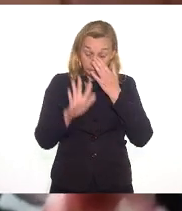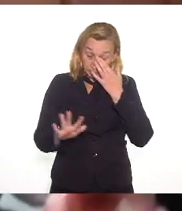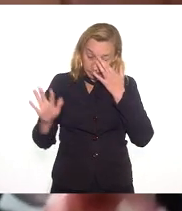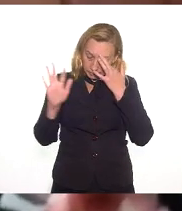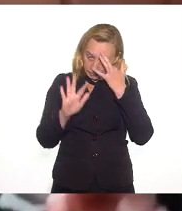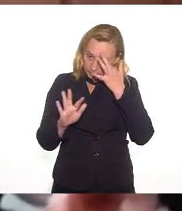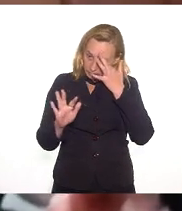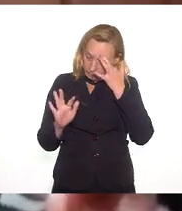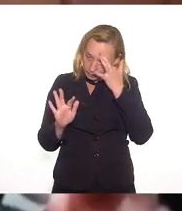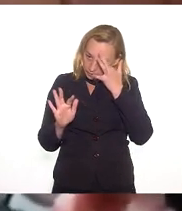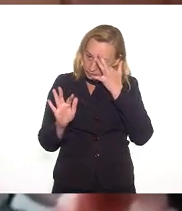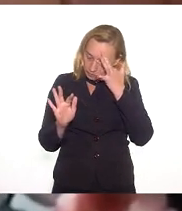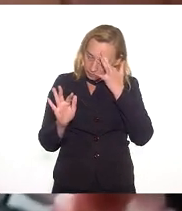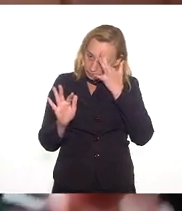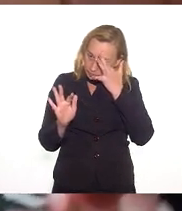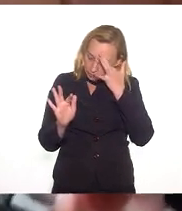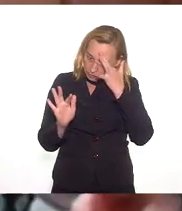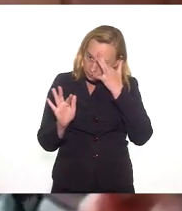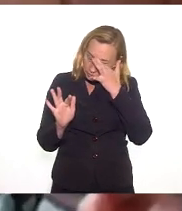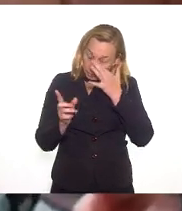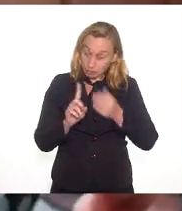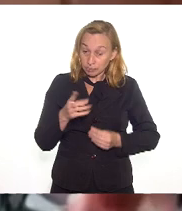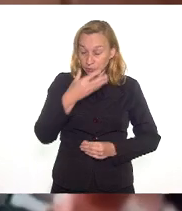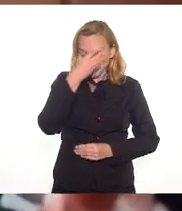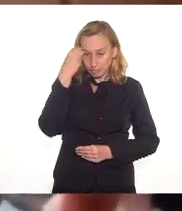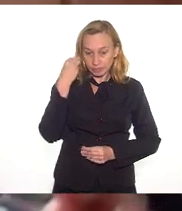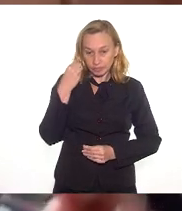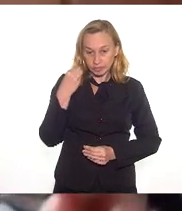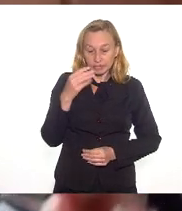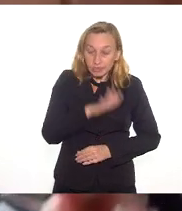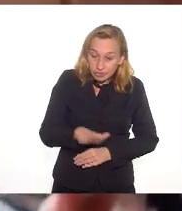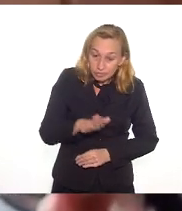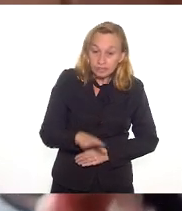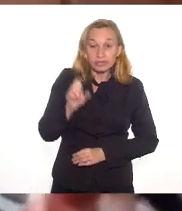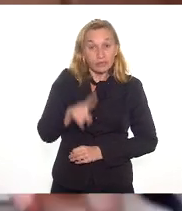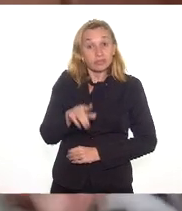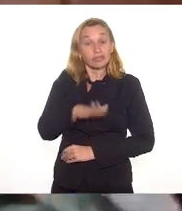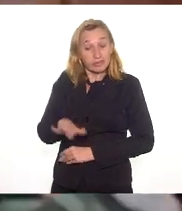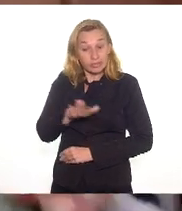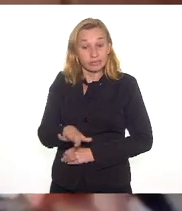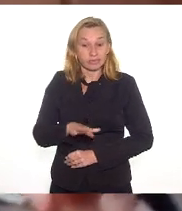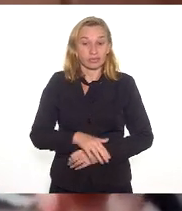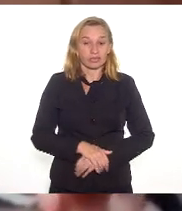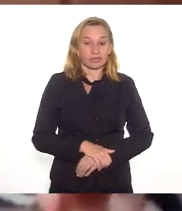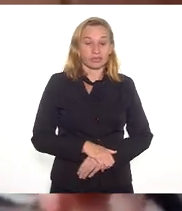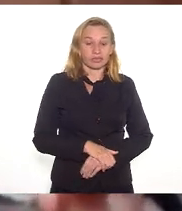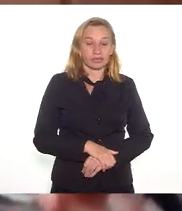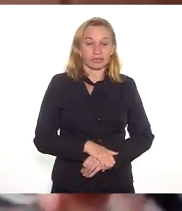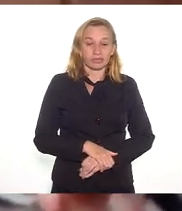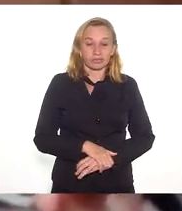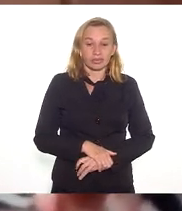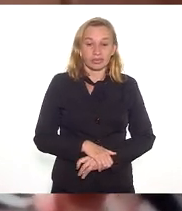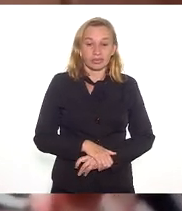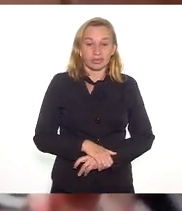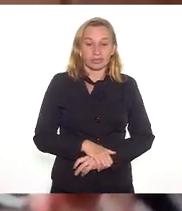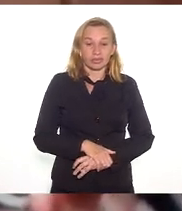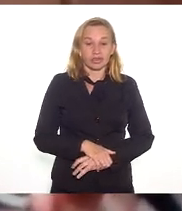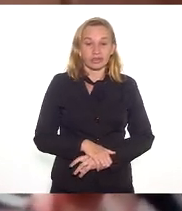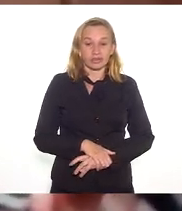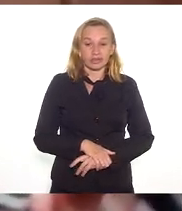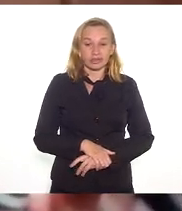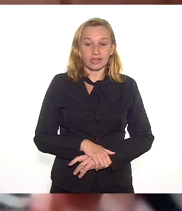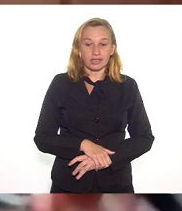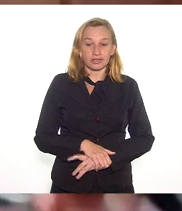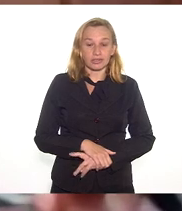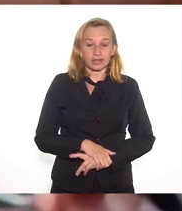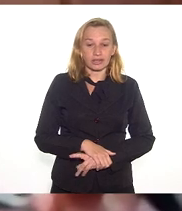gente não pode deixar de olhar criança como criança, né? E tratá-las como